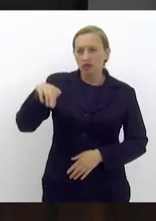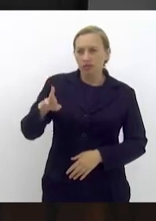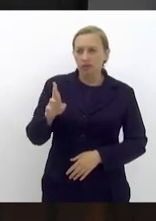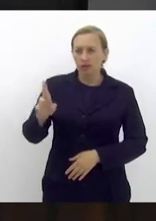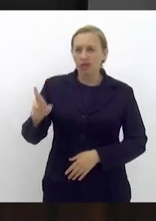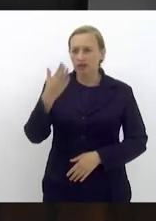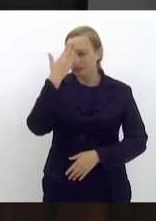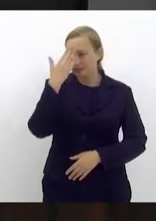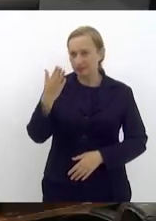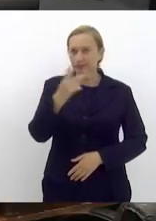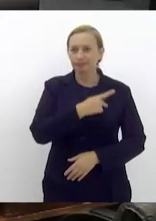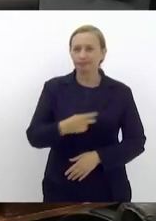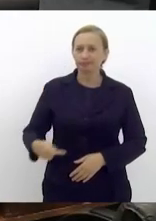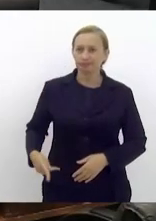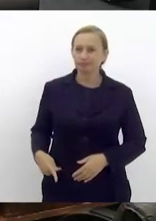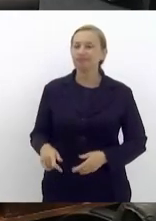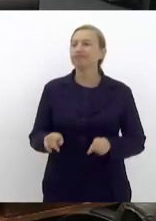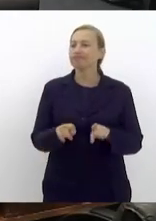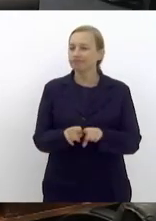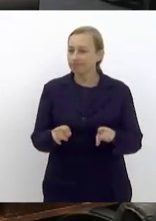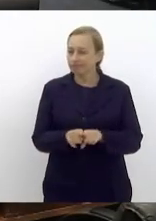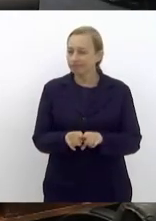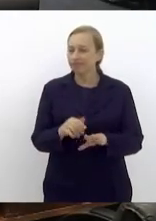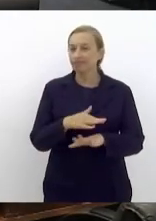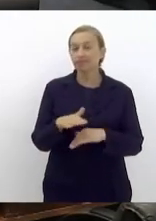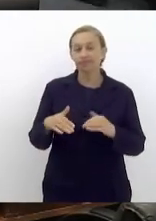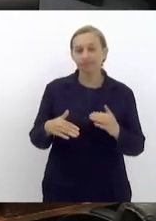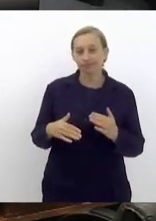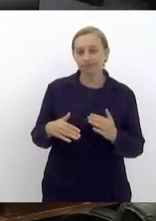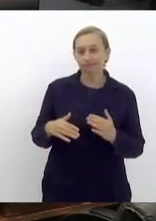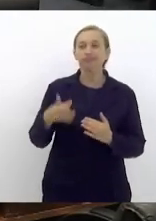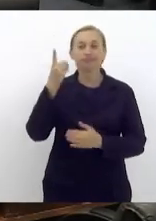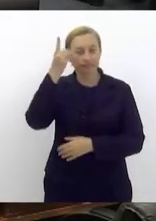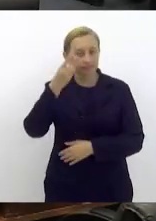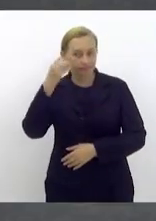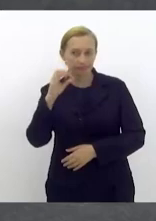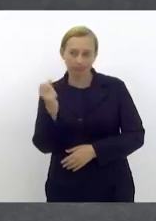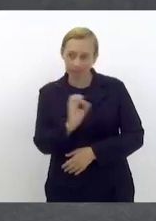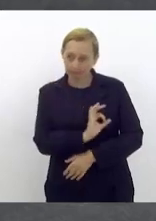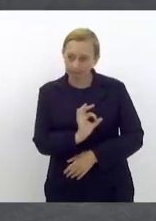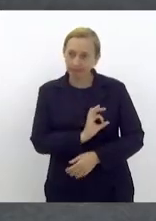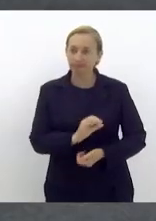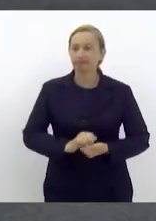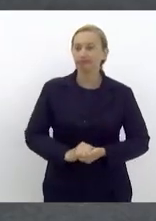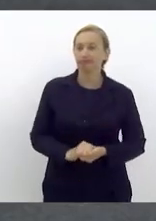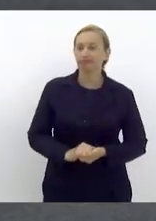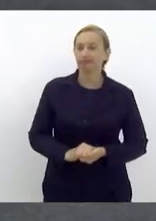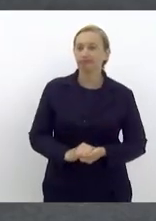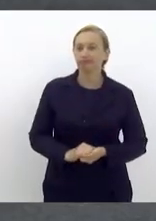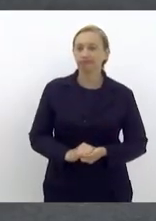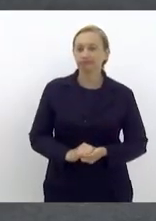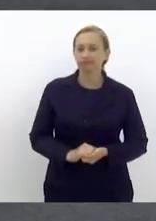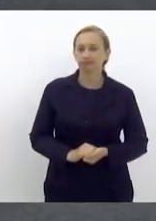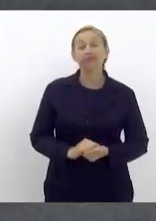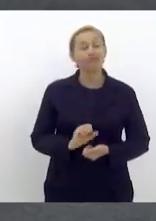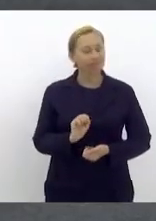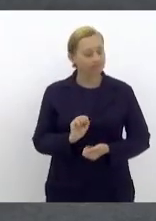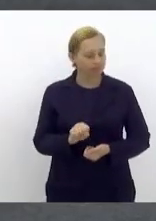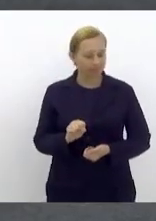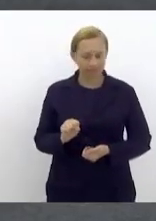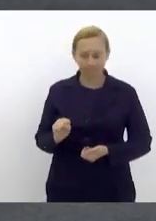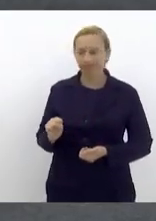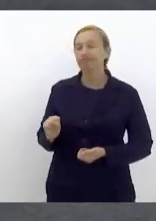Obrigada, presidenta. Obrigada também às considerações da deputada Marta Rocha. E, sim, para